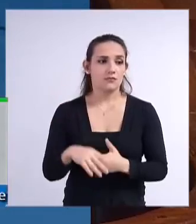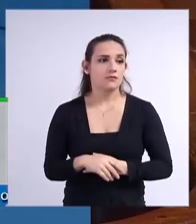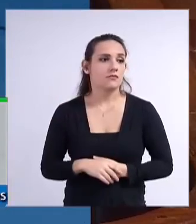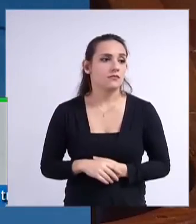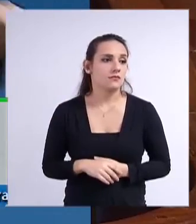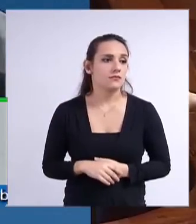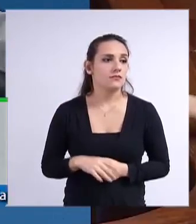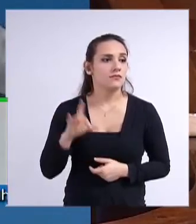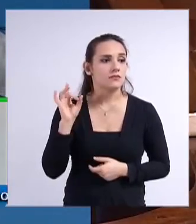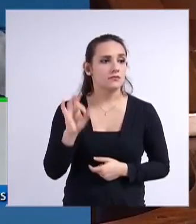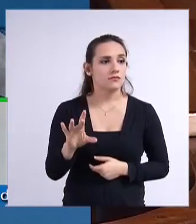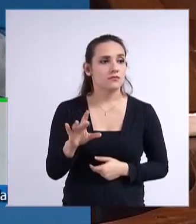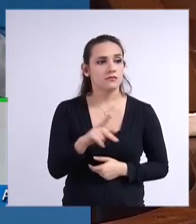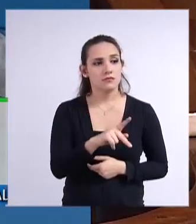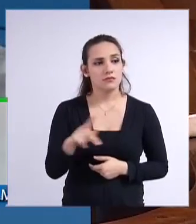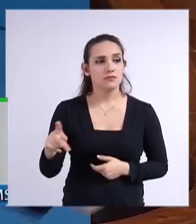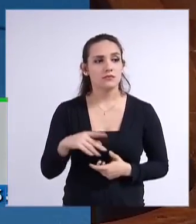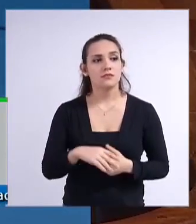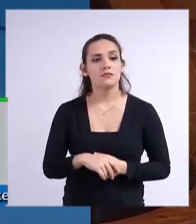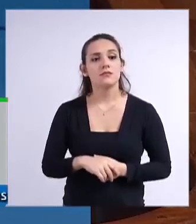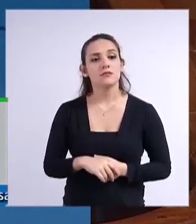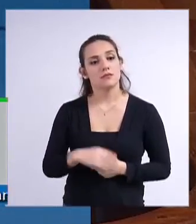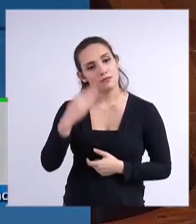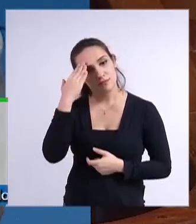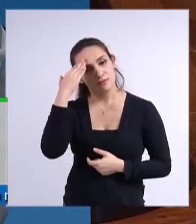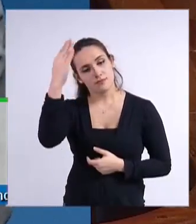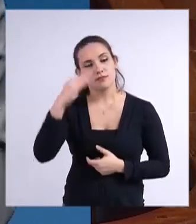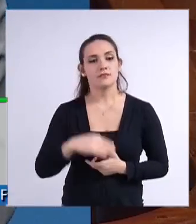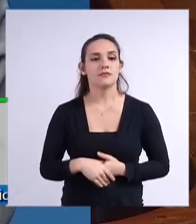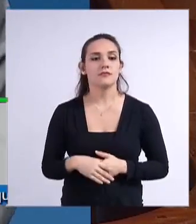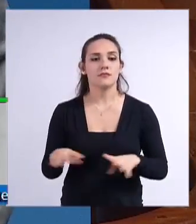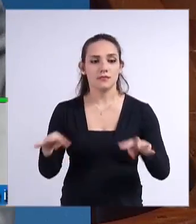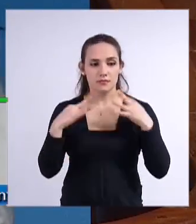Era o que eu tinha para hoje, senhor presidente. Obrigado pela atenção de todos.